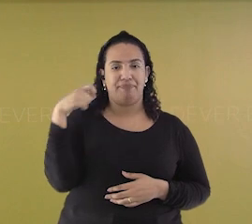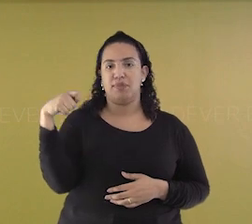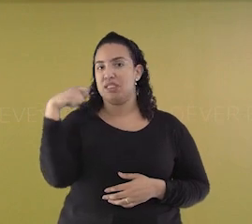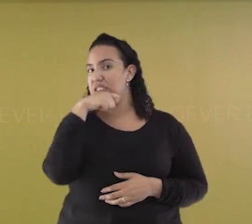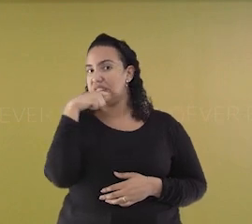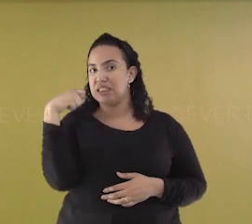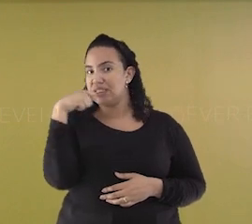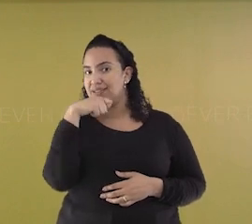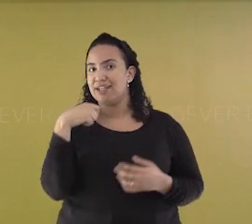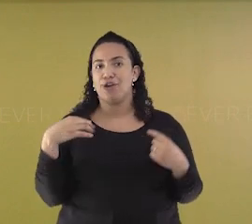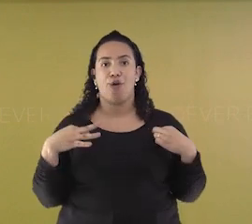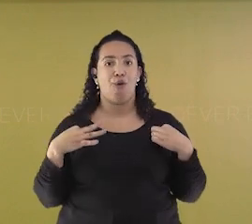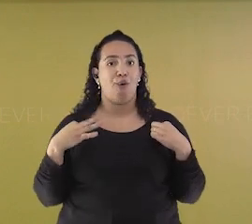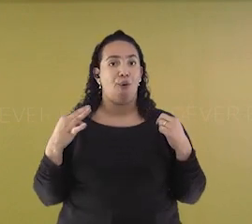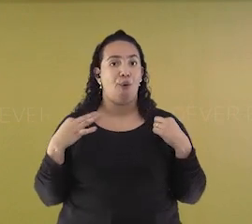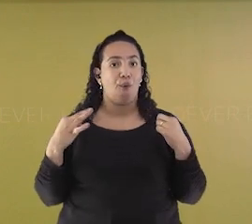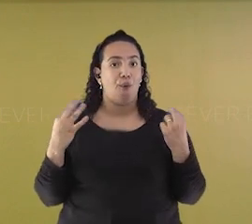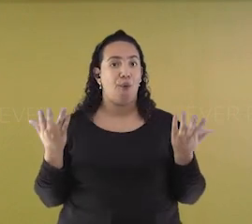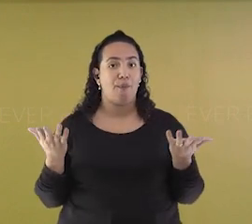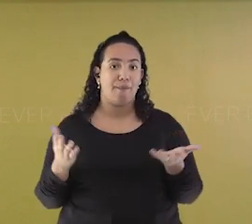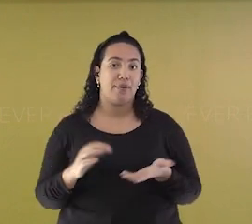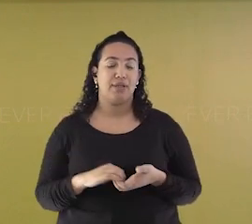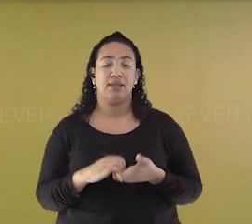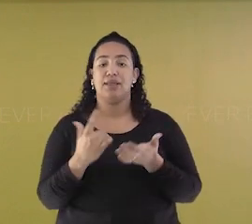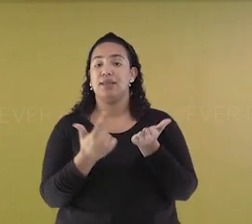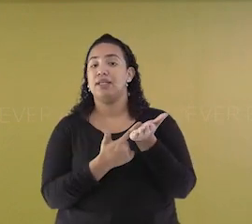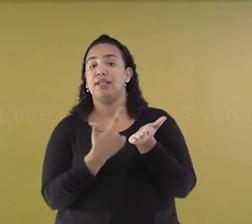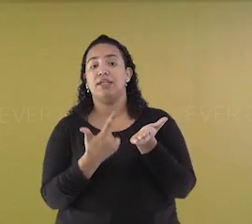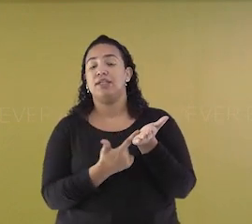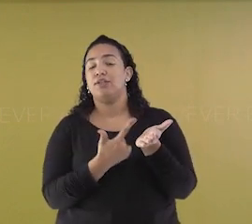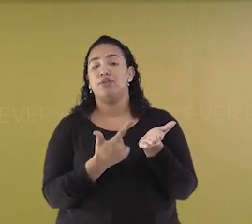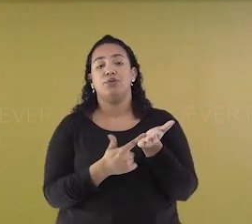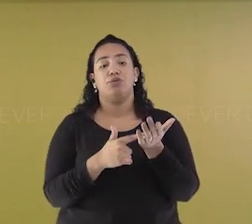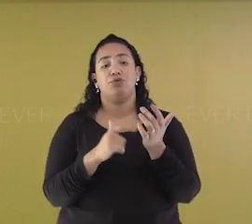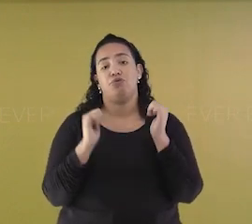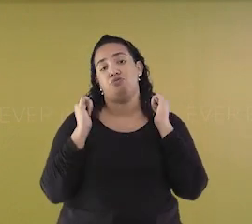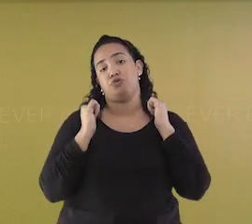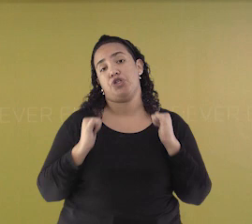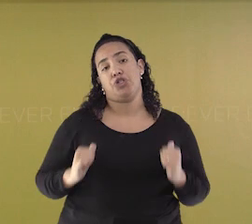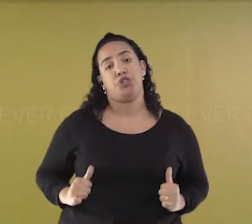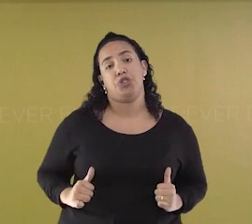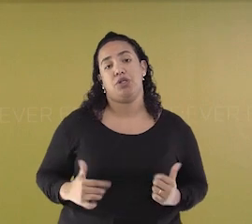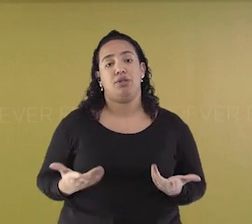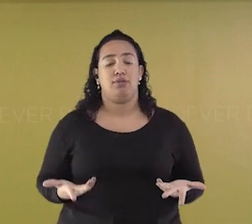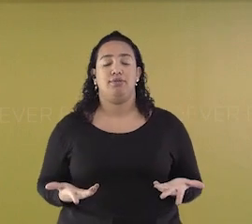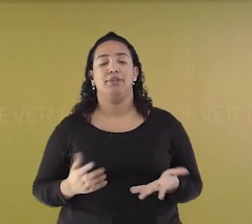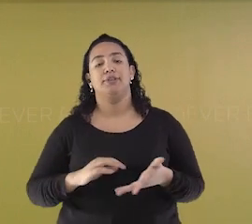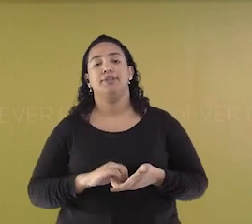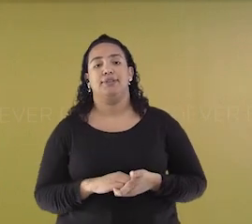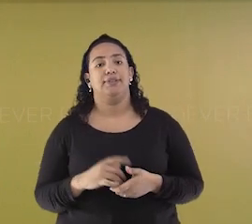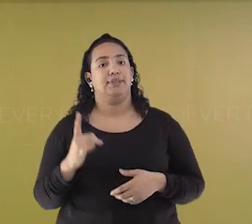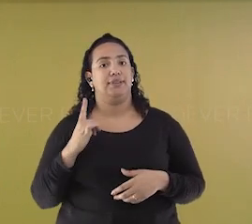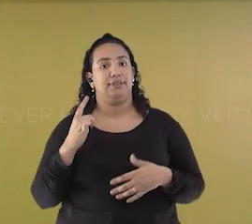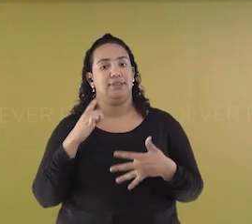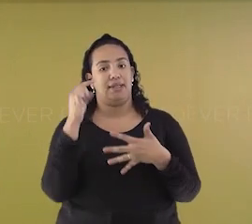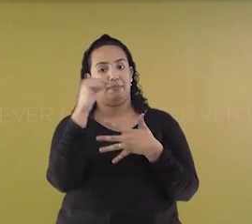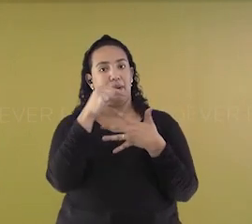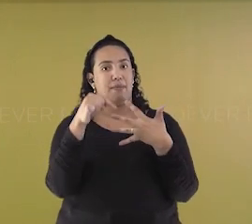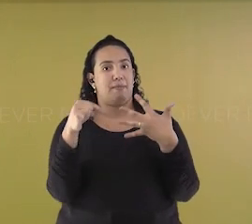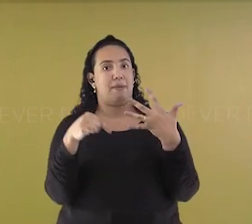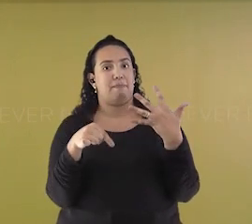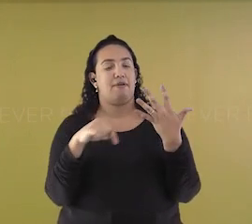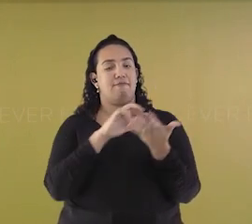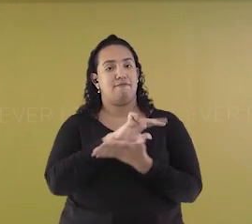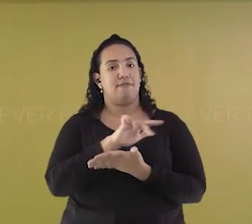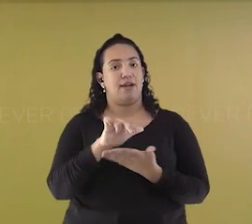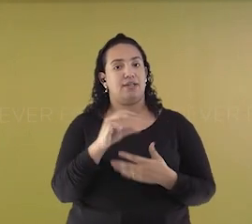dentes, roupas, um livro favorito, sua mochila, enfim. Há muitas